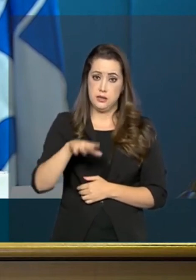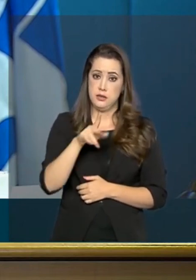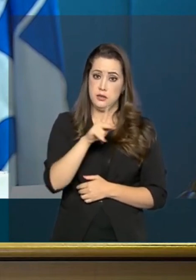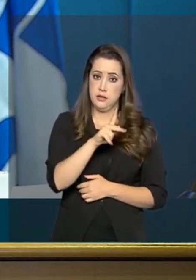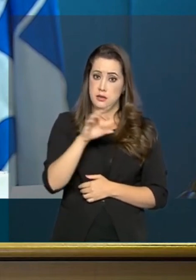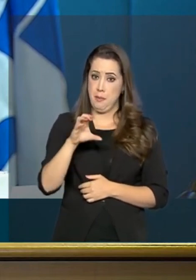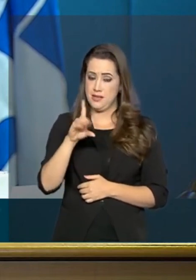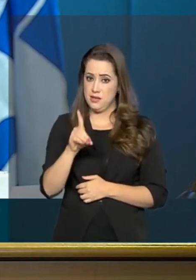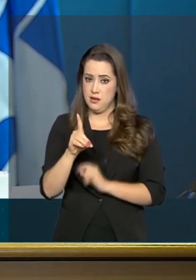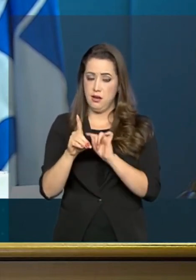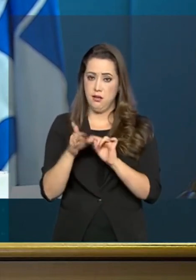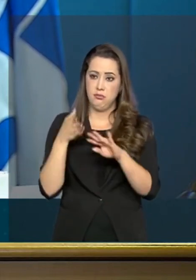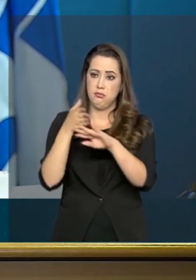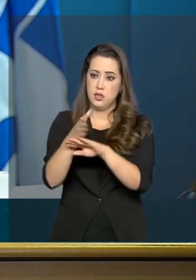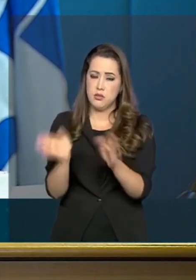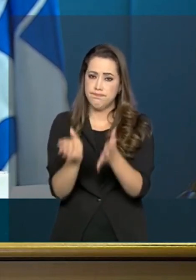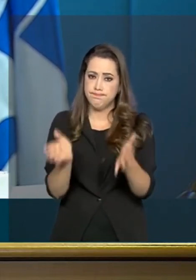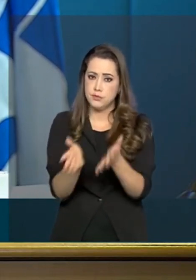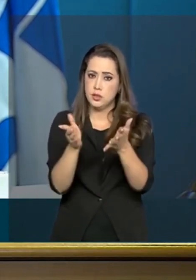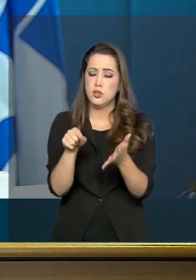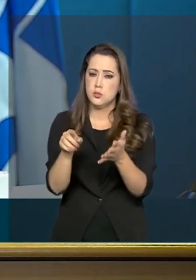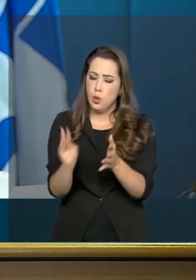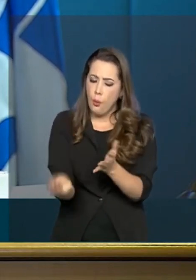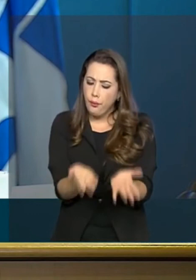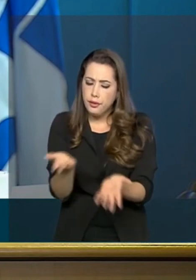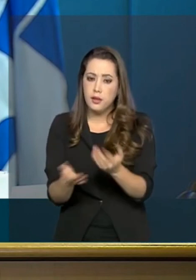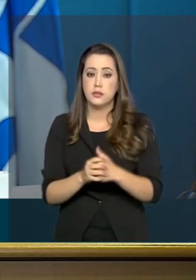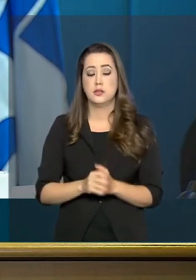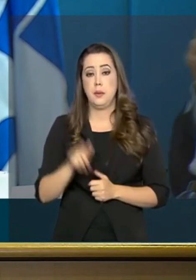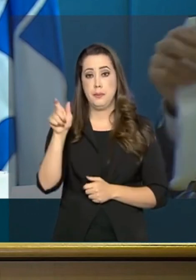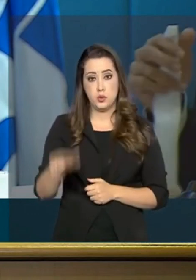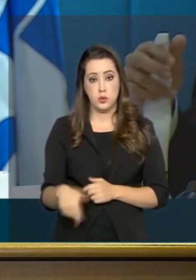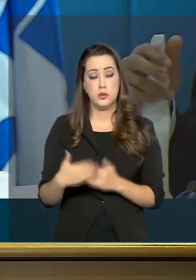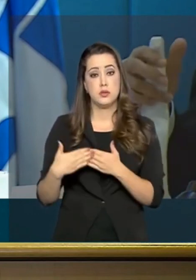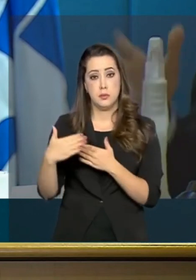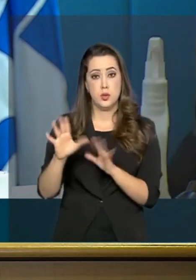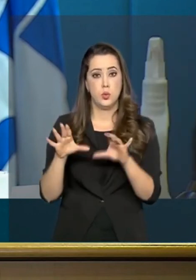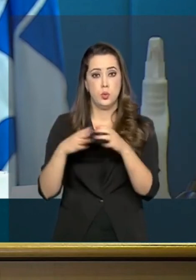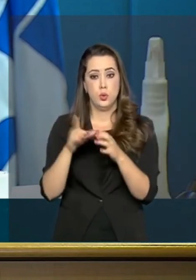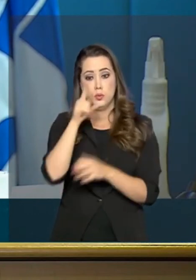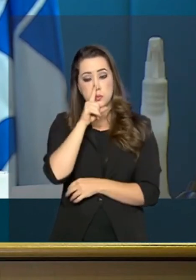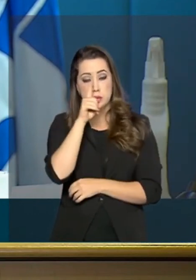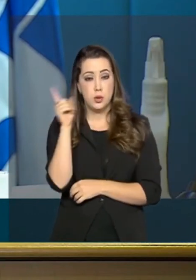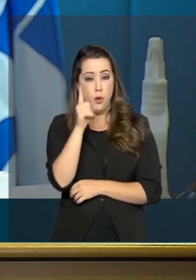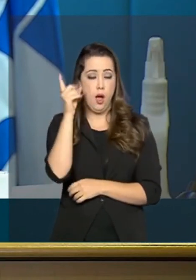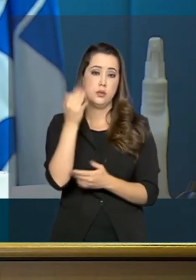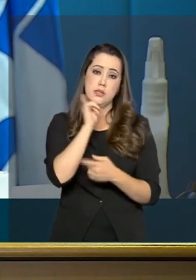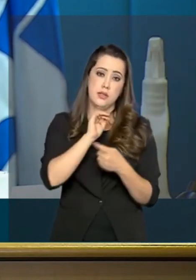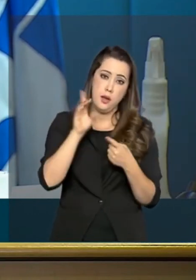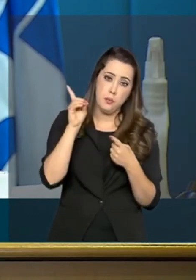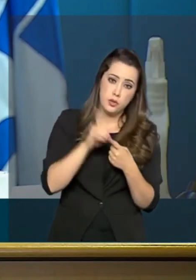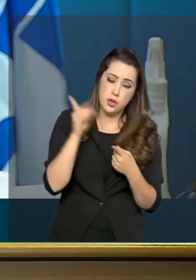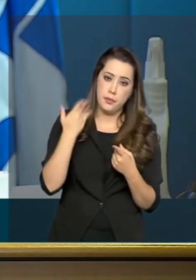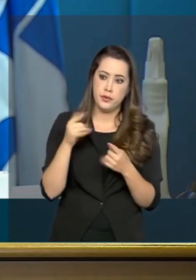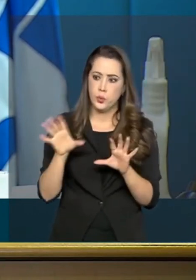de estimulação, pacientes que iam frequentemente aos ambulatórios de segmento de alto risco, como os diabéticos. Essas pessoas